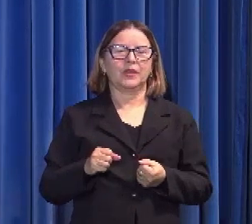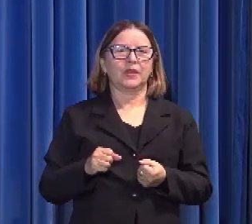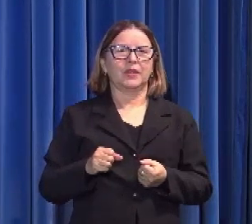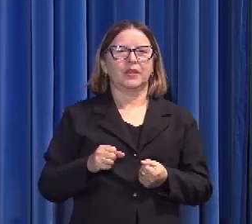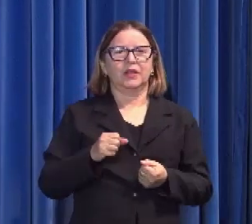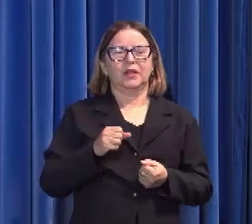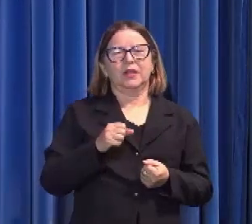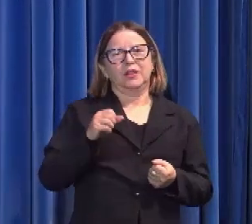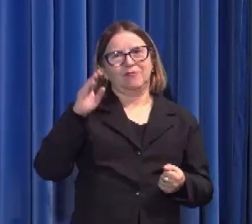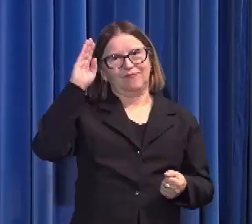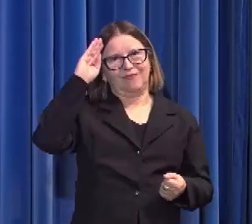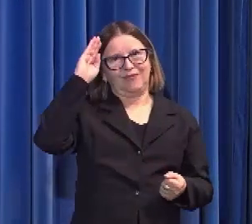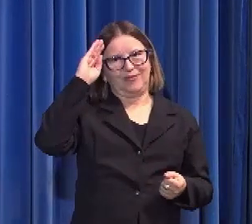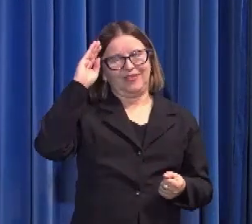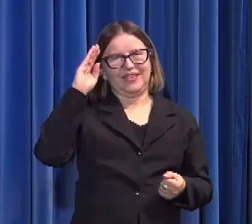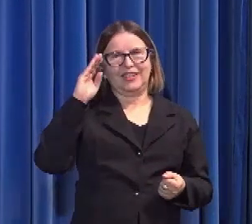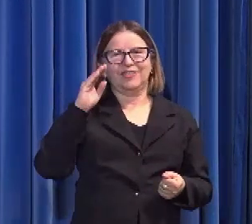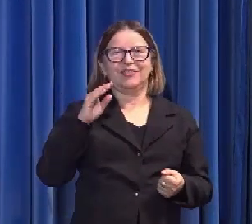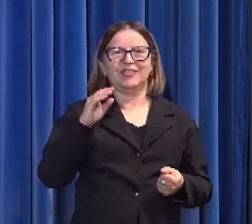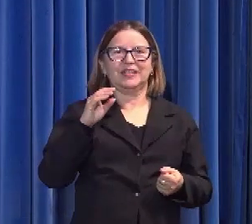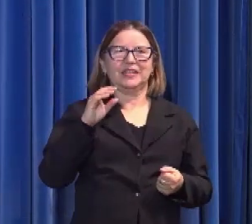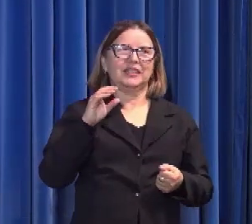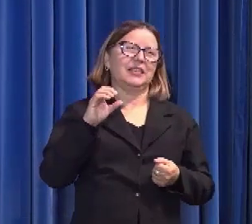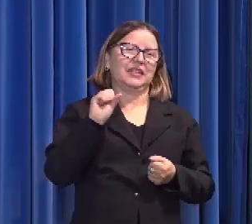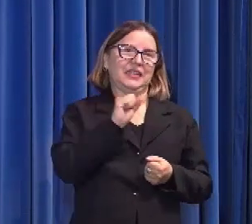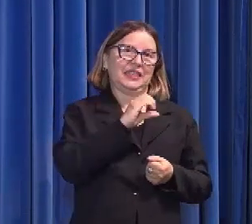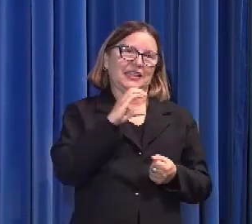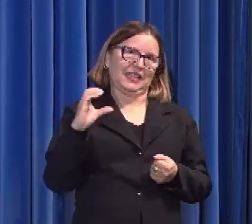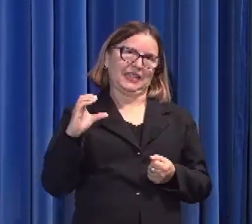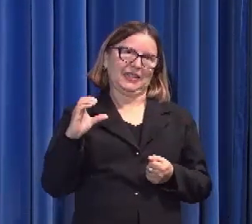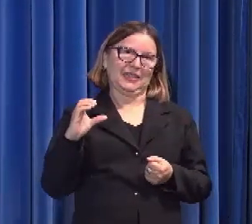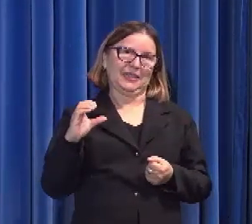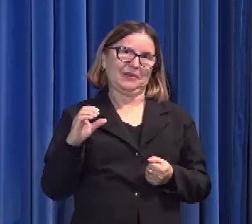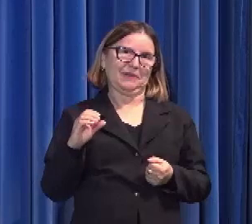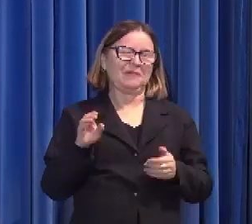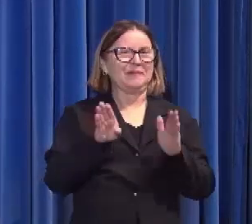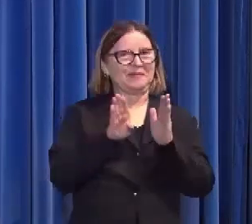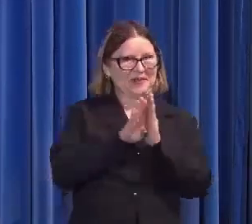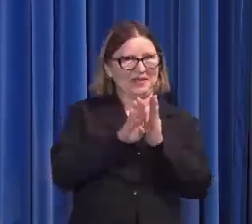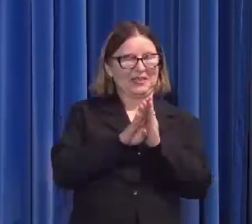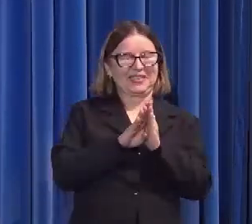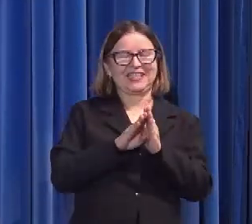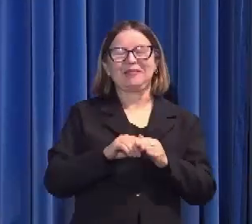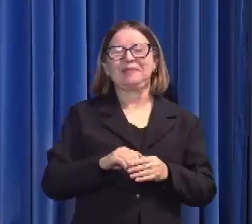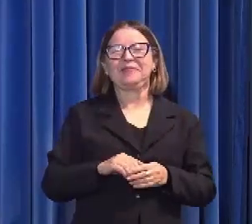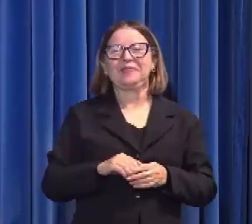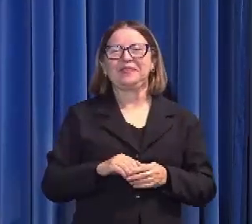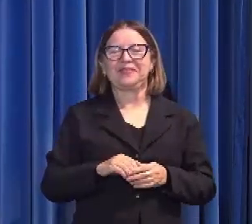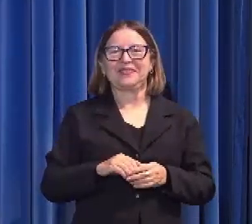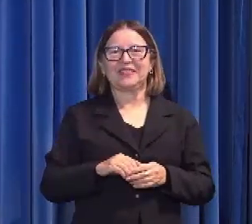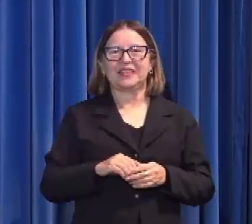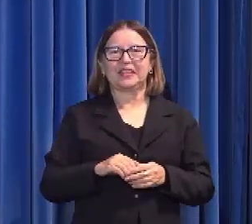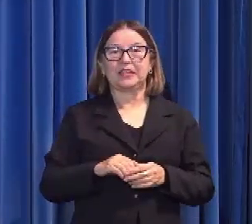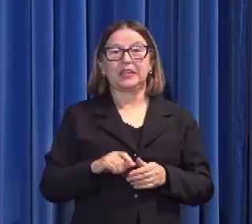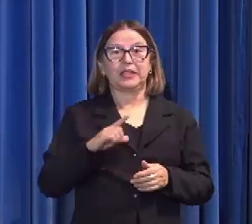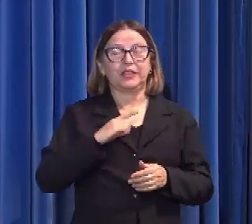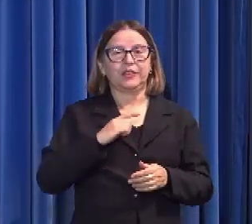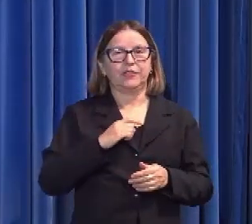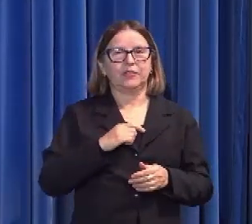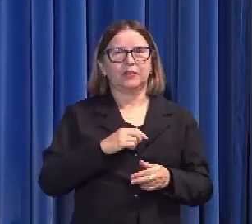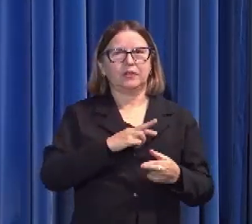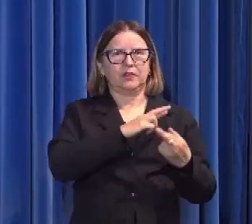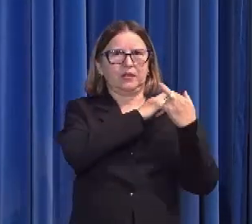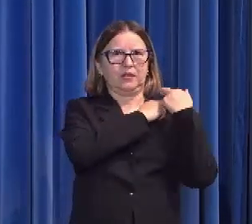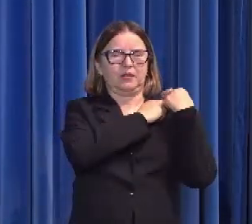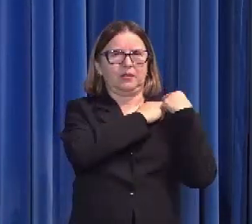Catarina 11 Batista por acaso era Batista e ele tinha uma responsabilidade